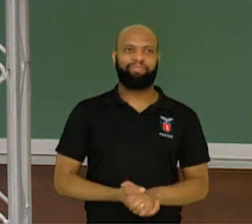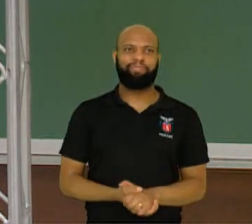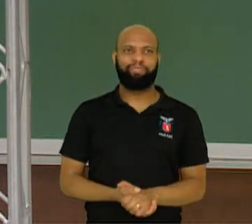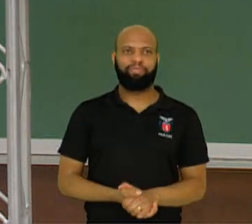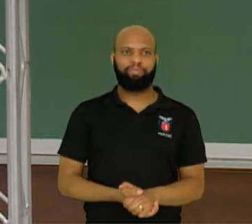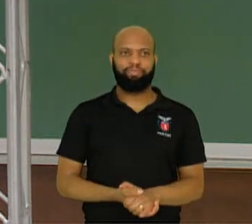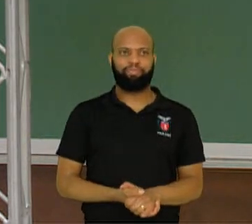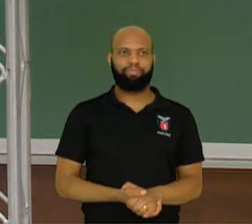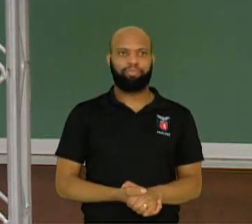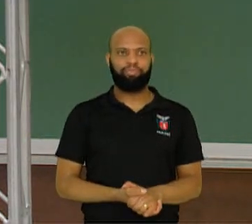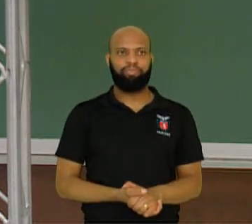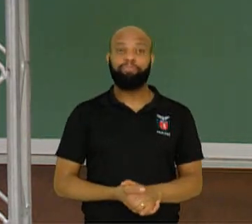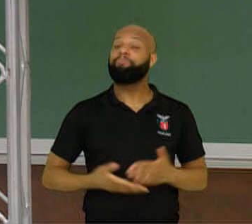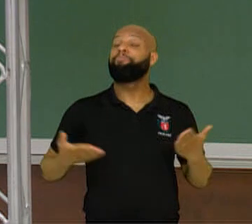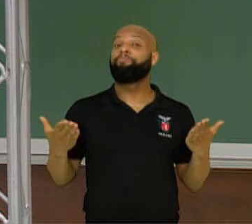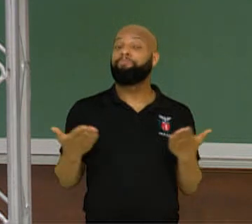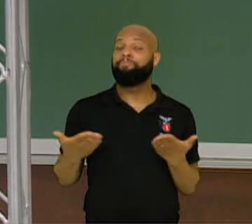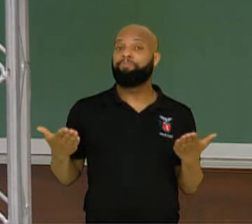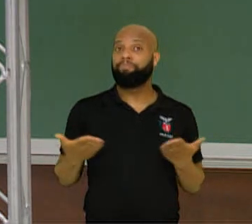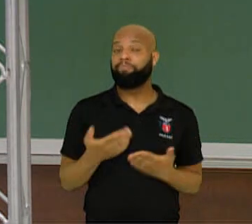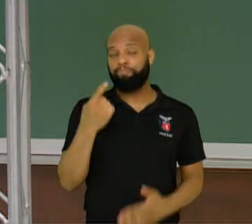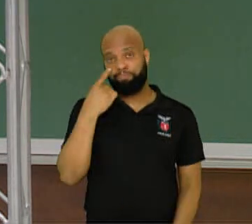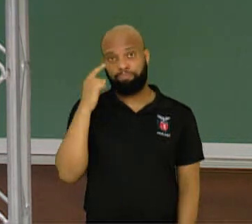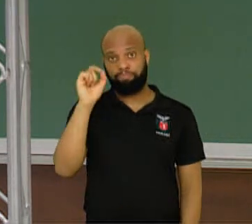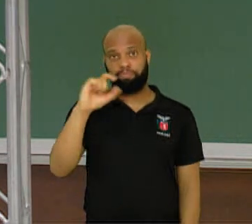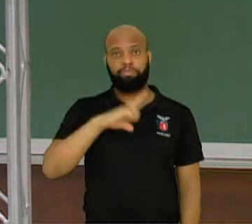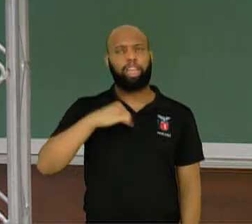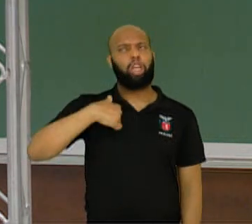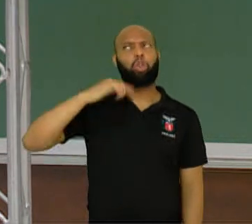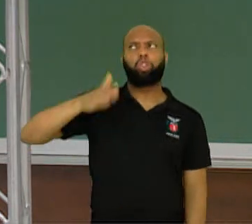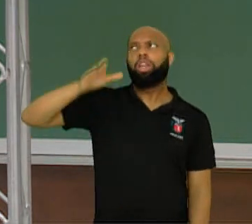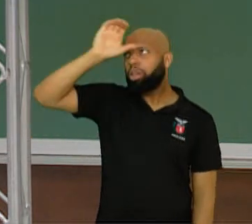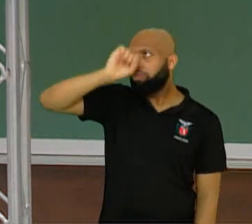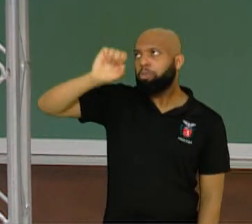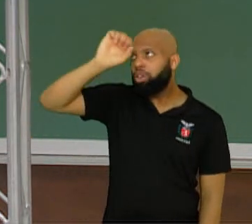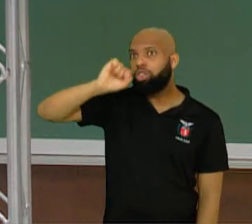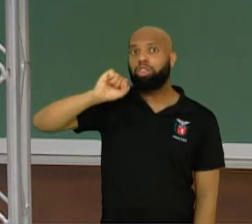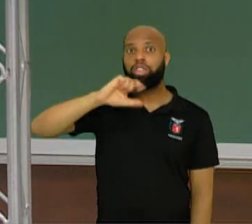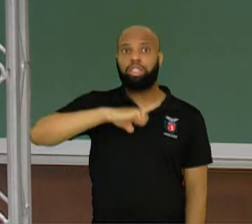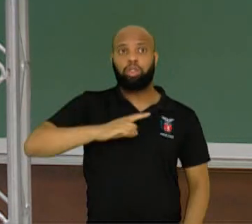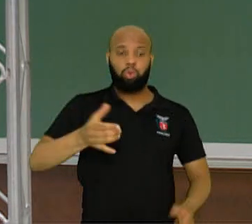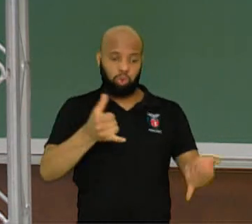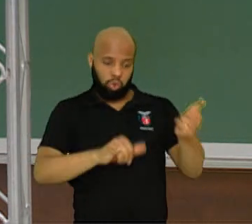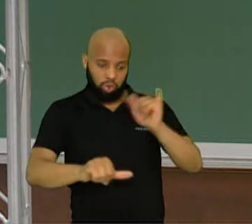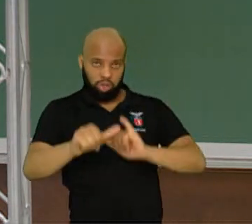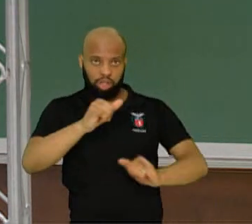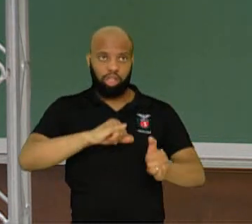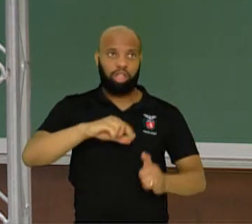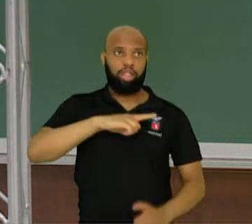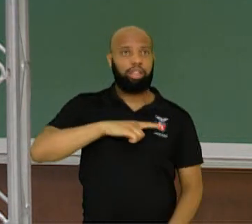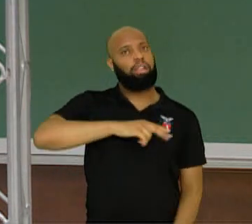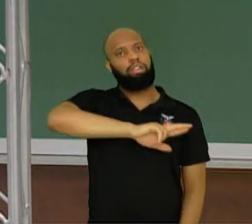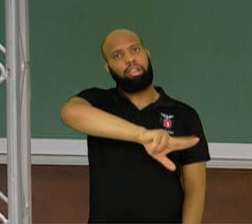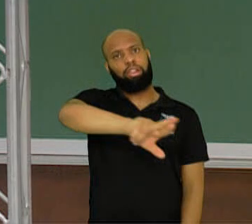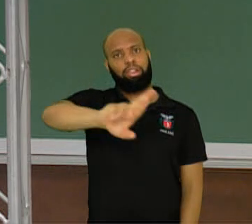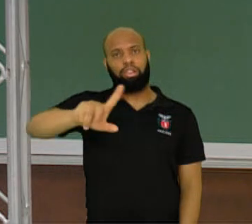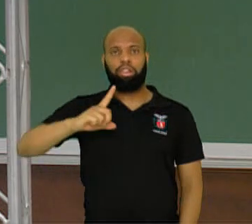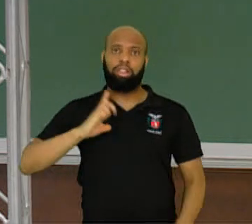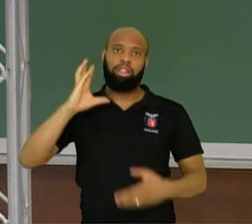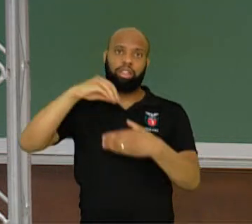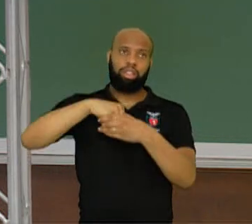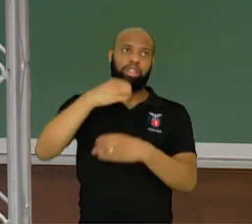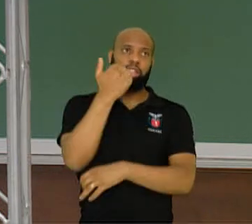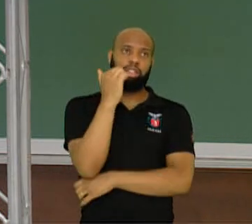adiante? Bom, Fabiano, eu já aprendi que o elemento químico tem vários na